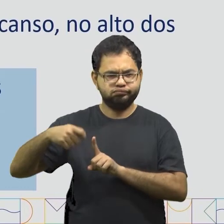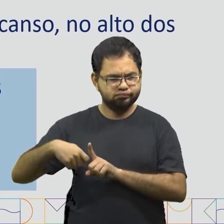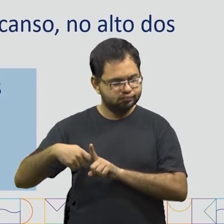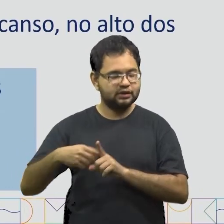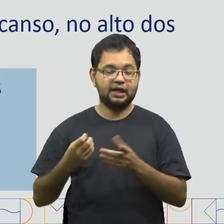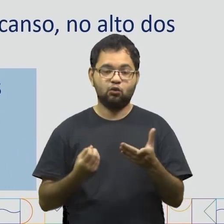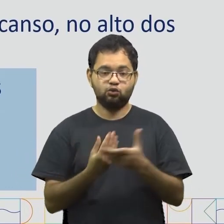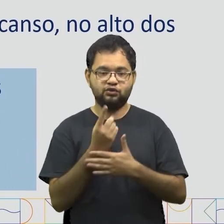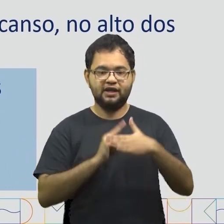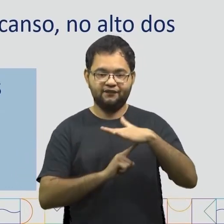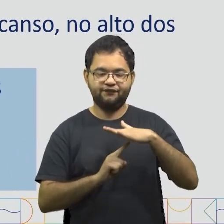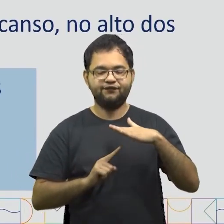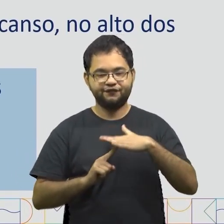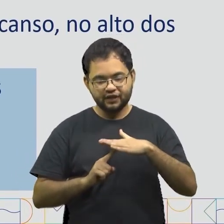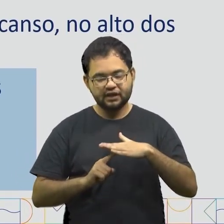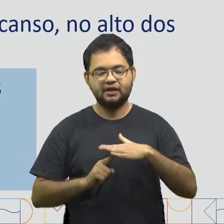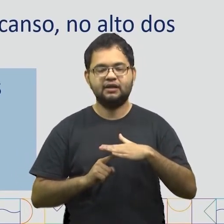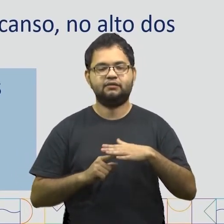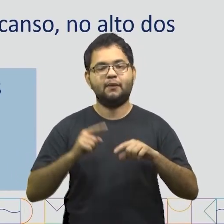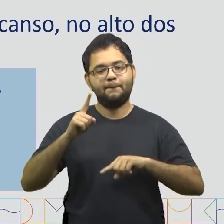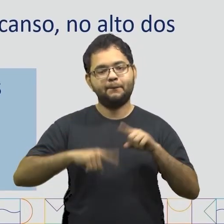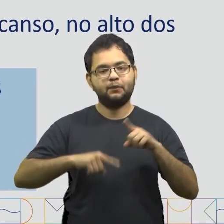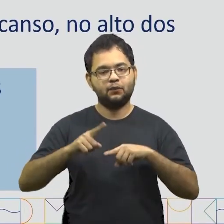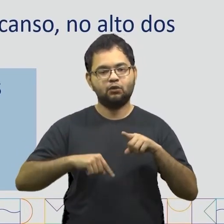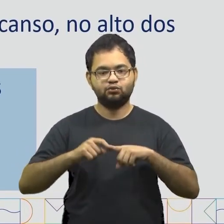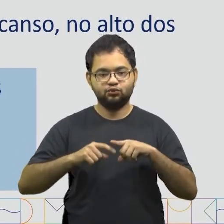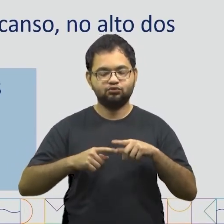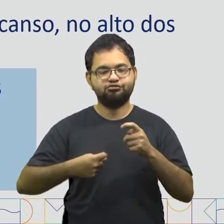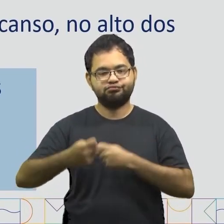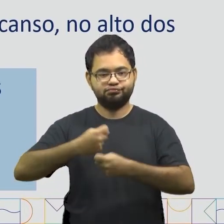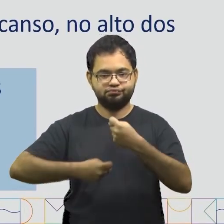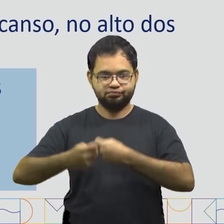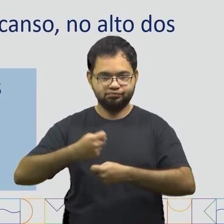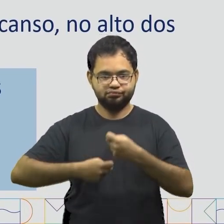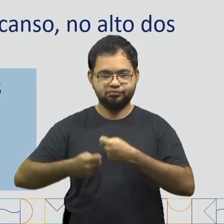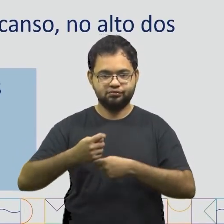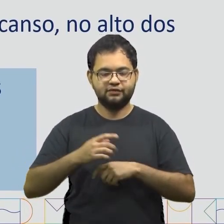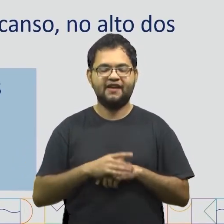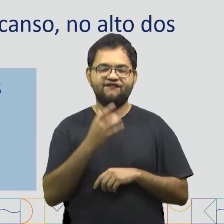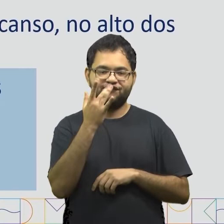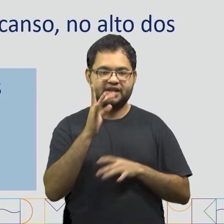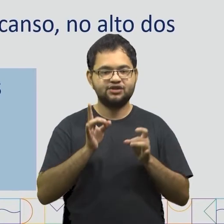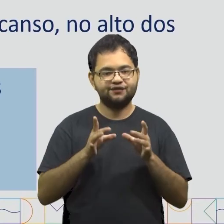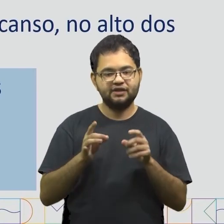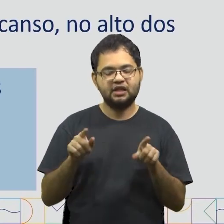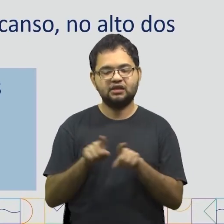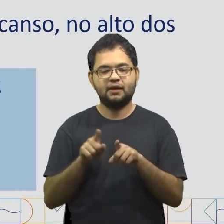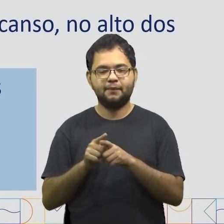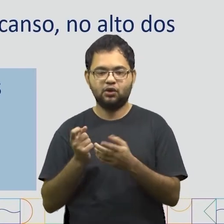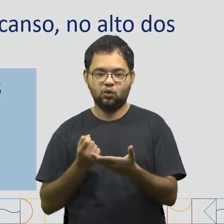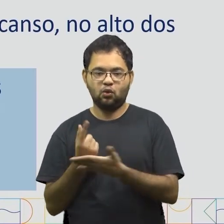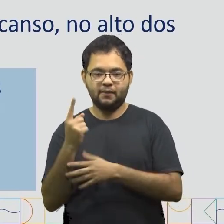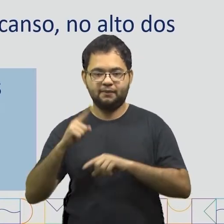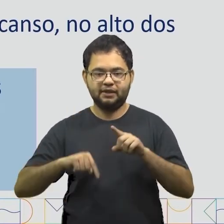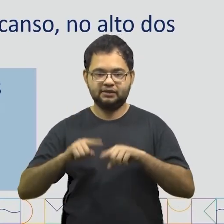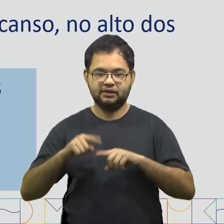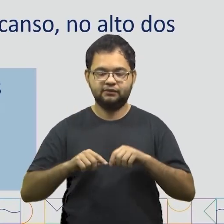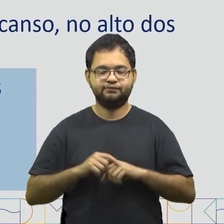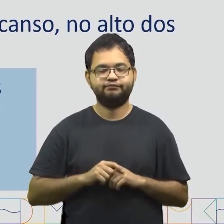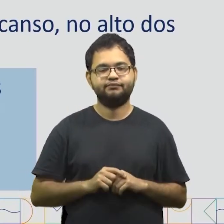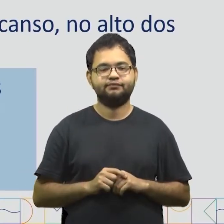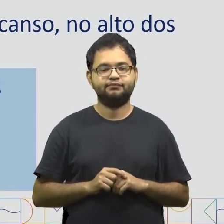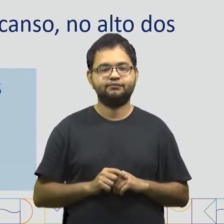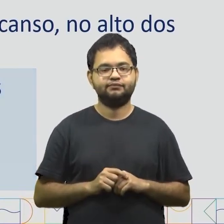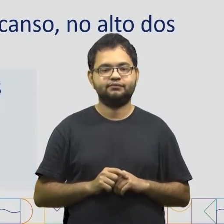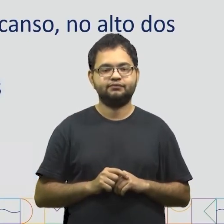instalavam feiras para comercialização dos produtos para facilitar a venda e compra de mercadorias essa